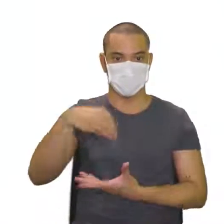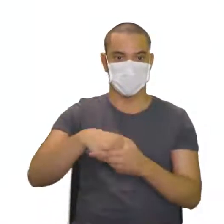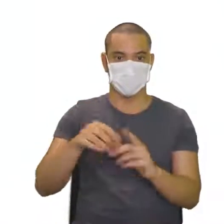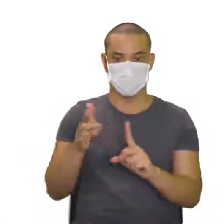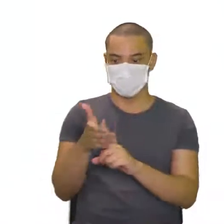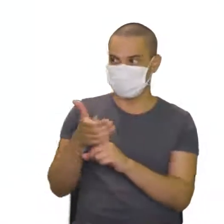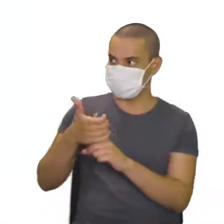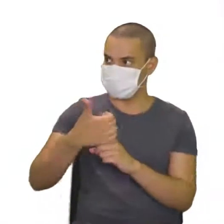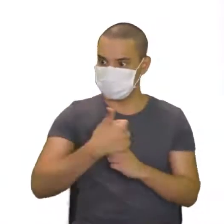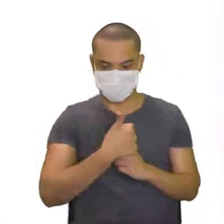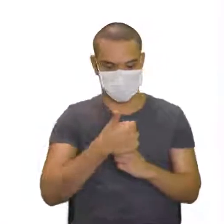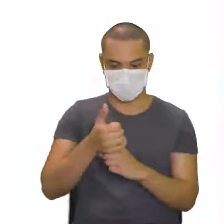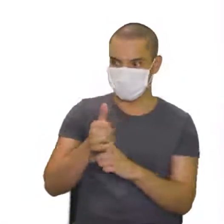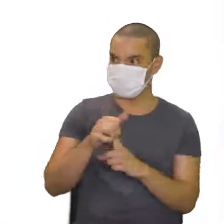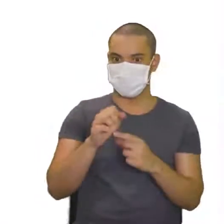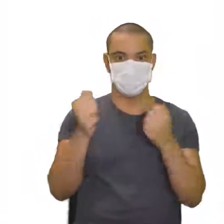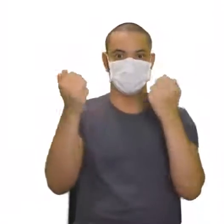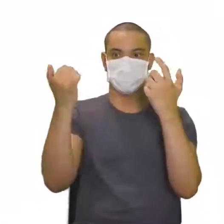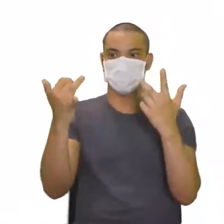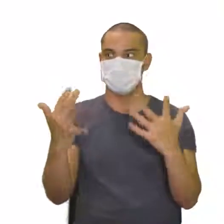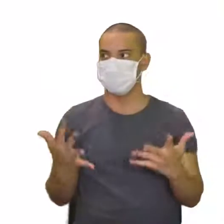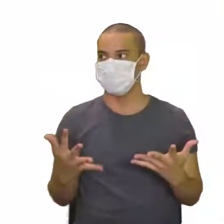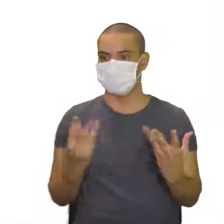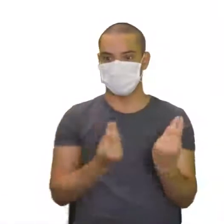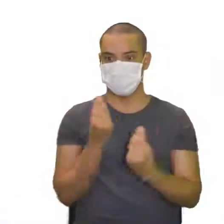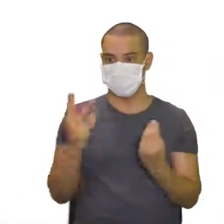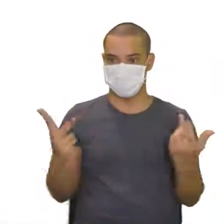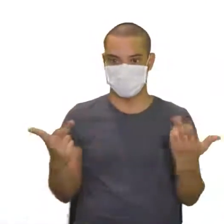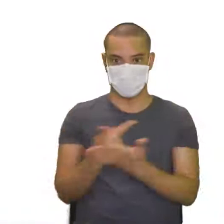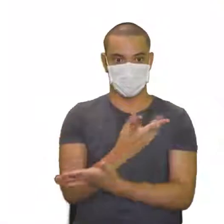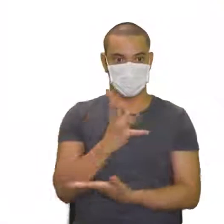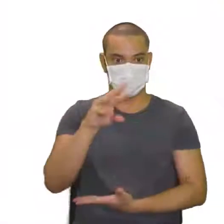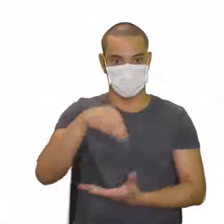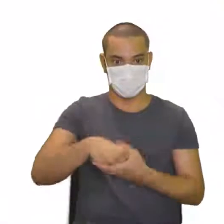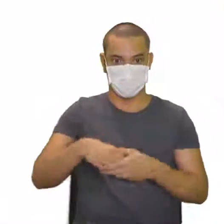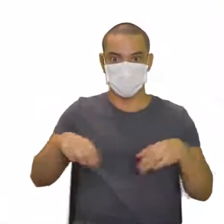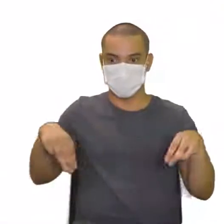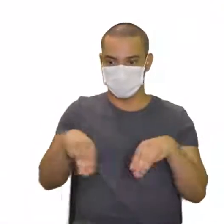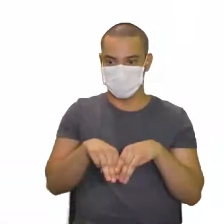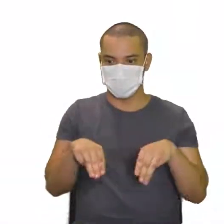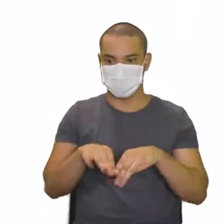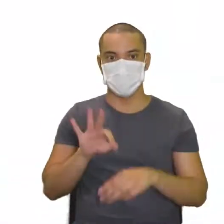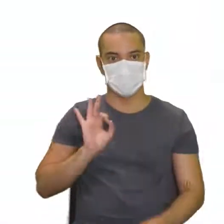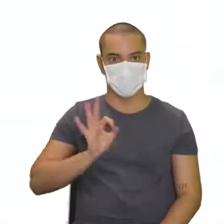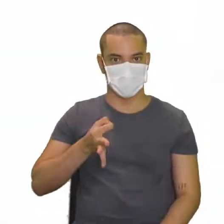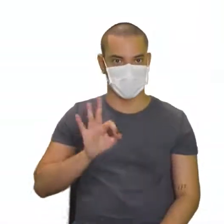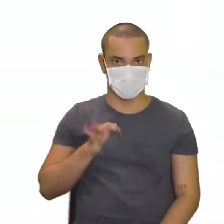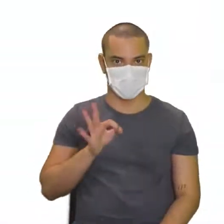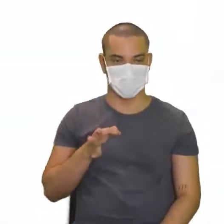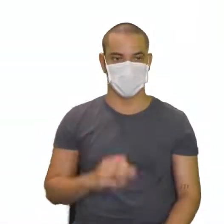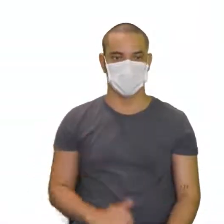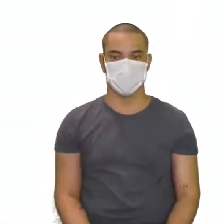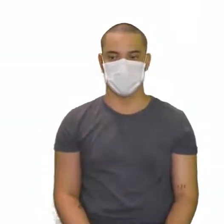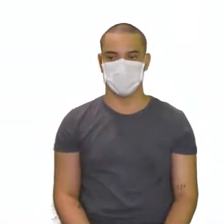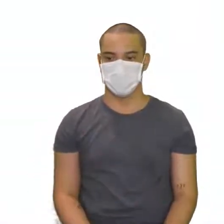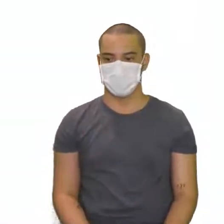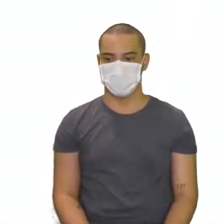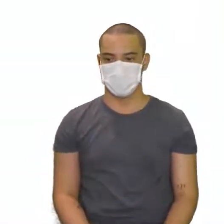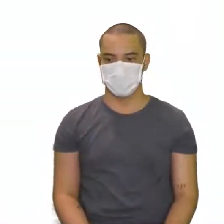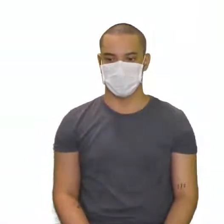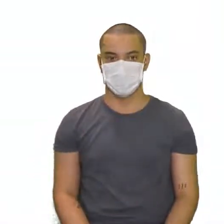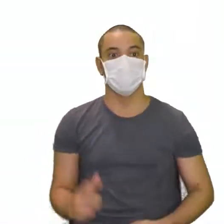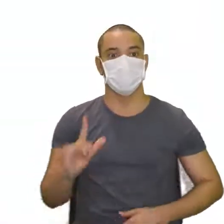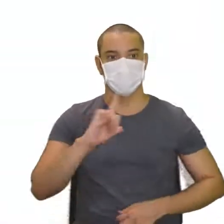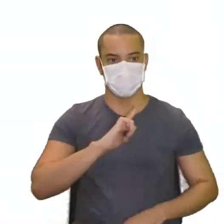para falar o sentido do nosso campo magnético, ok? Vamos continuar ali. Olha só, nós